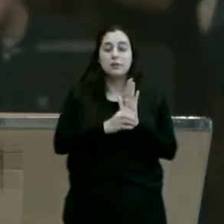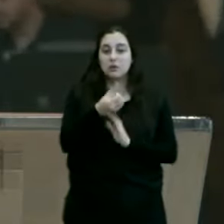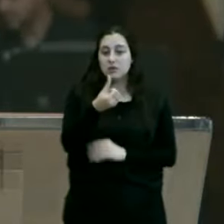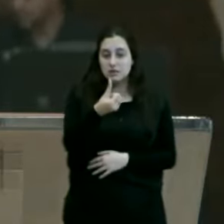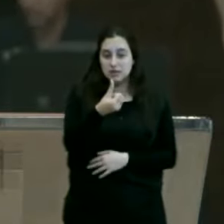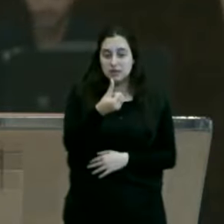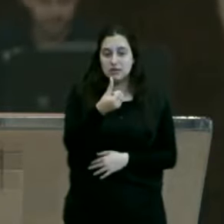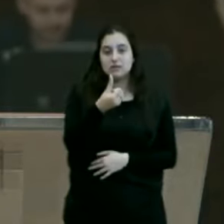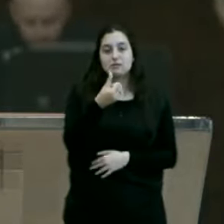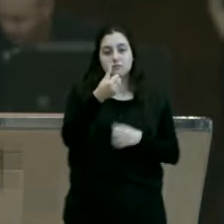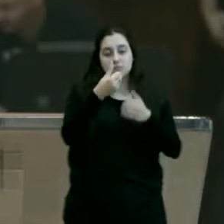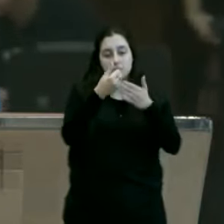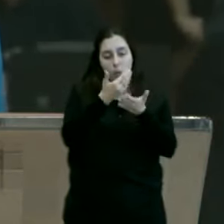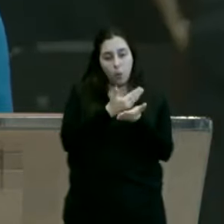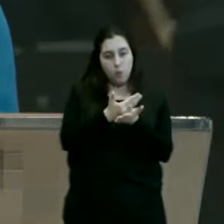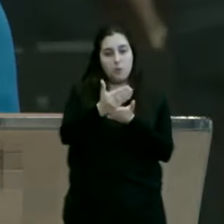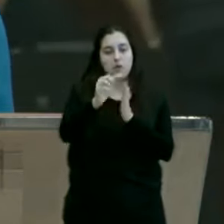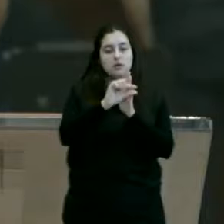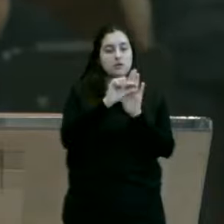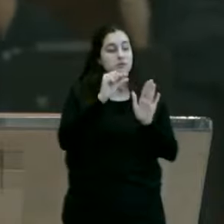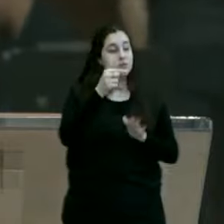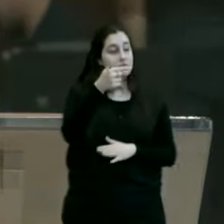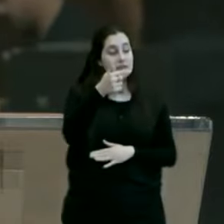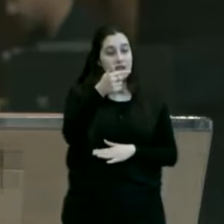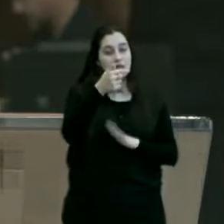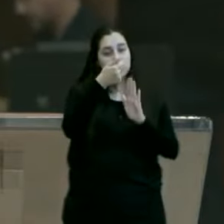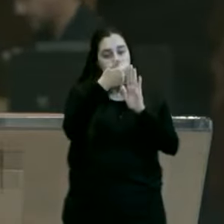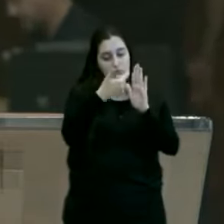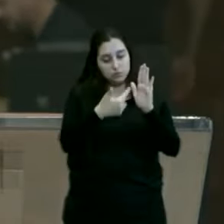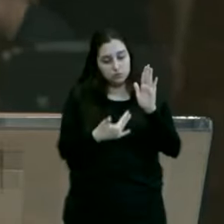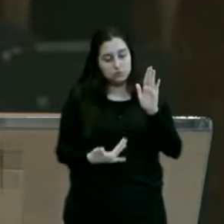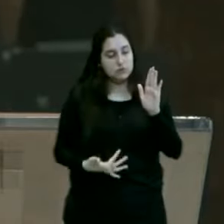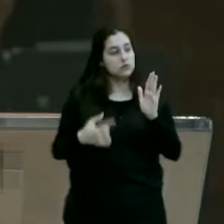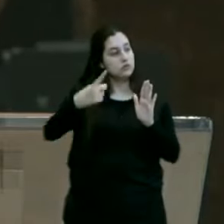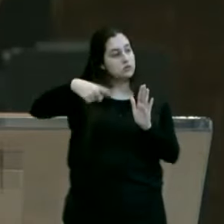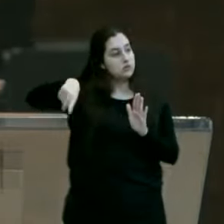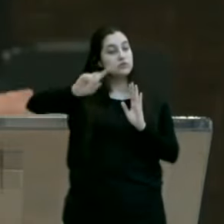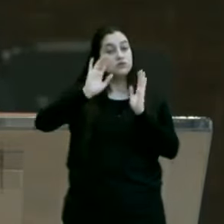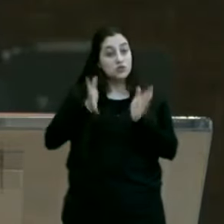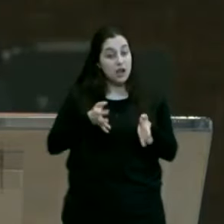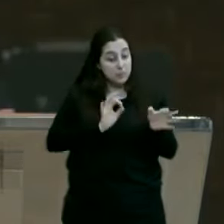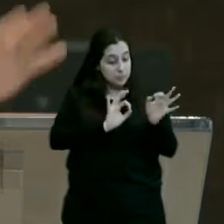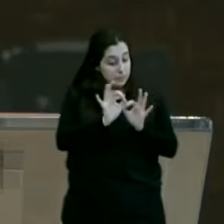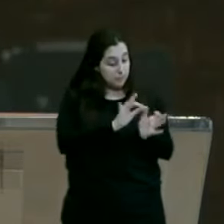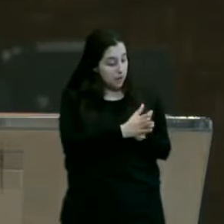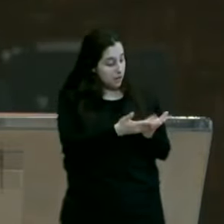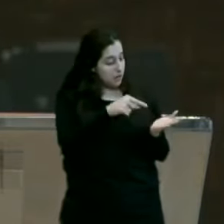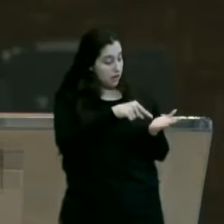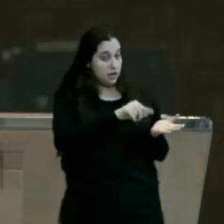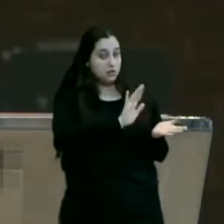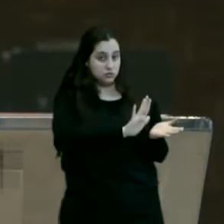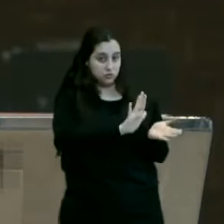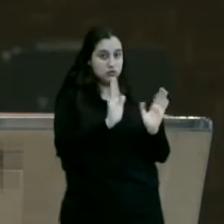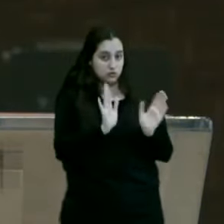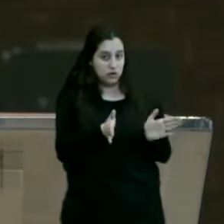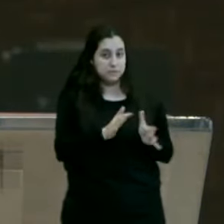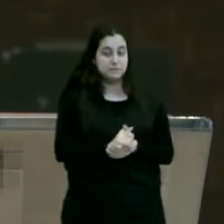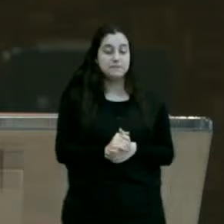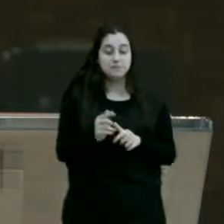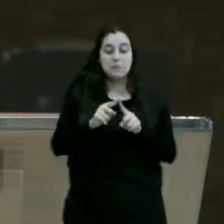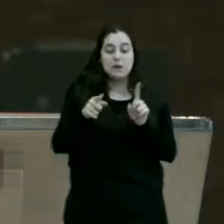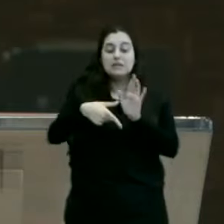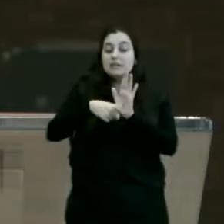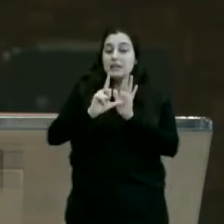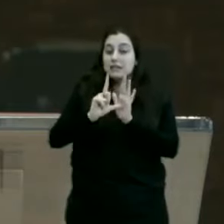e que a partir do versículo 7 você deixasse aí já a Bíblia preparada. Mas antes de iniciar essa